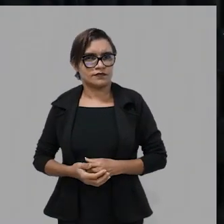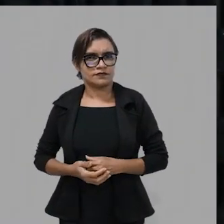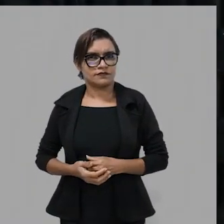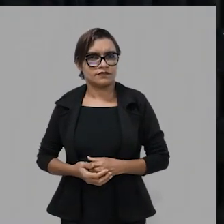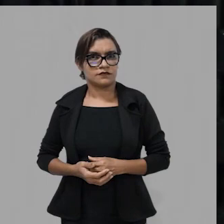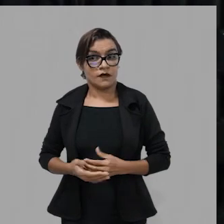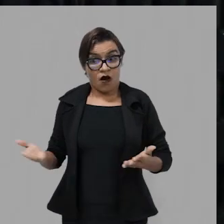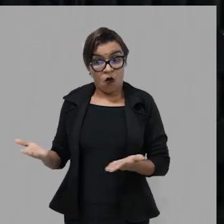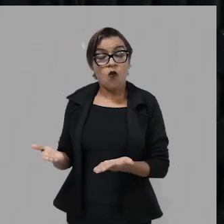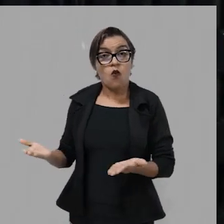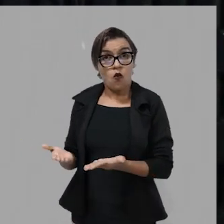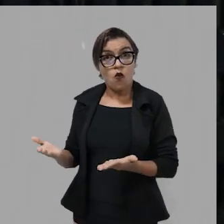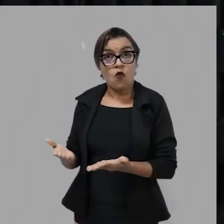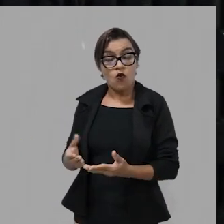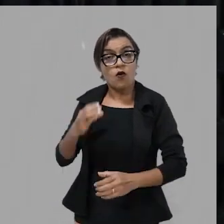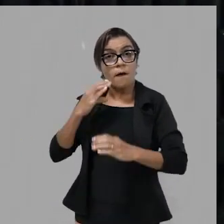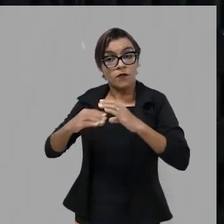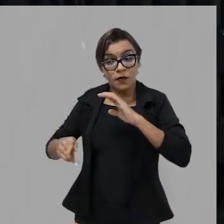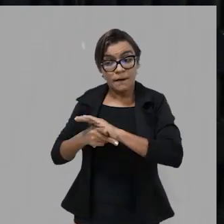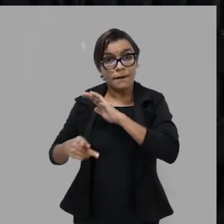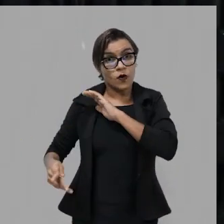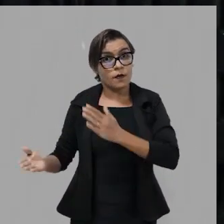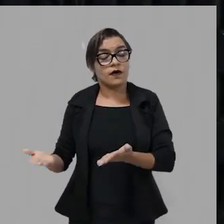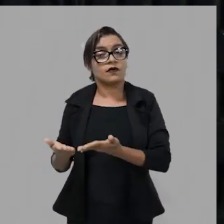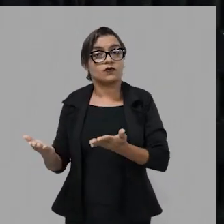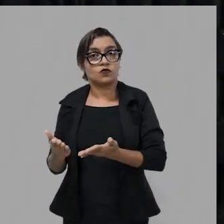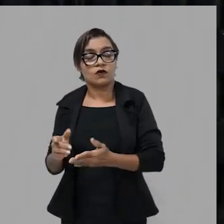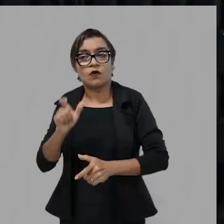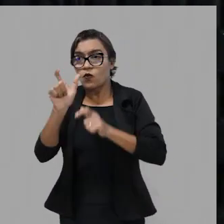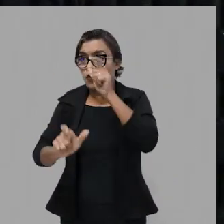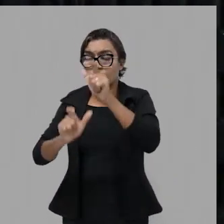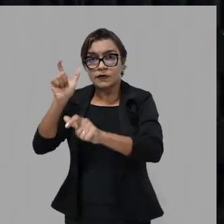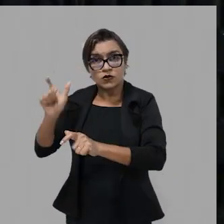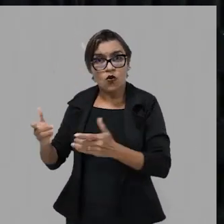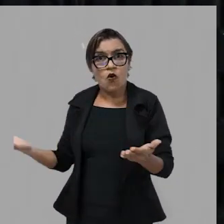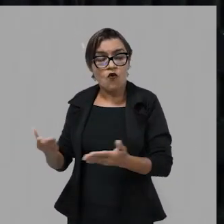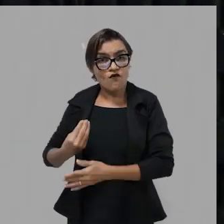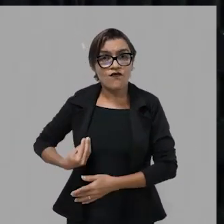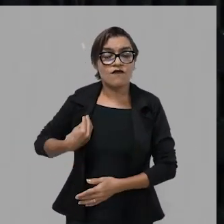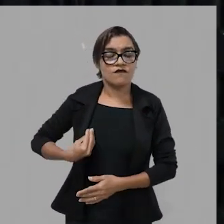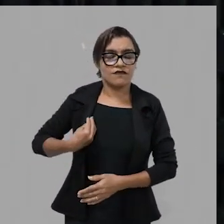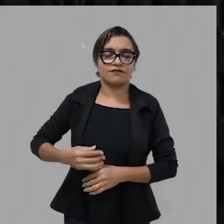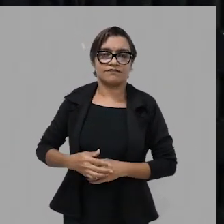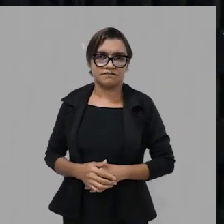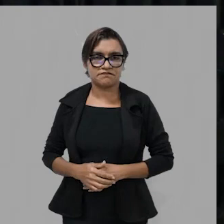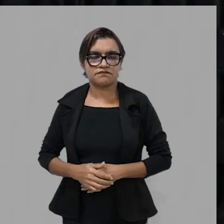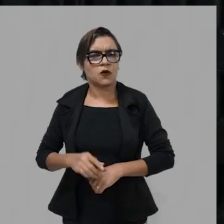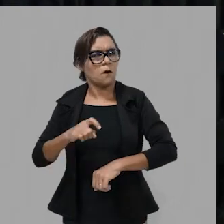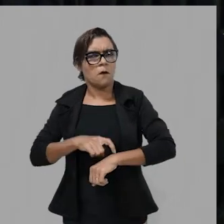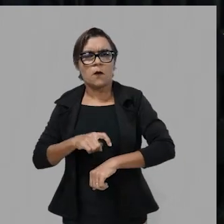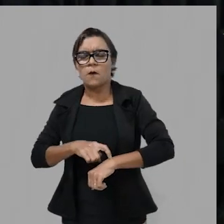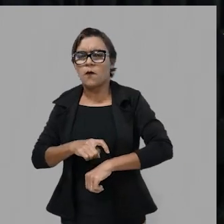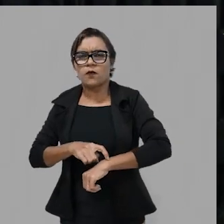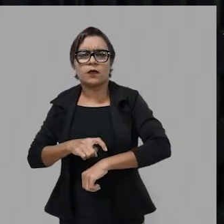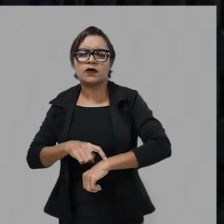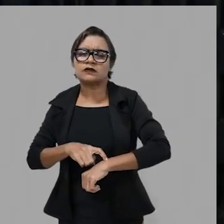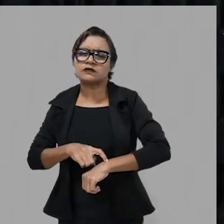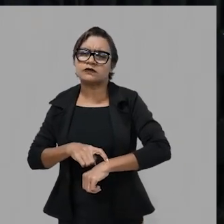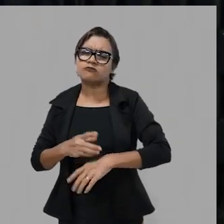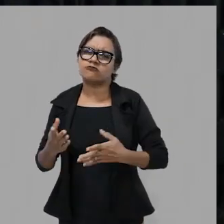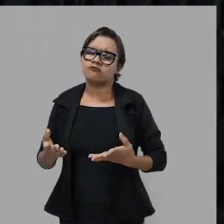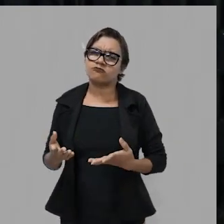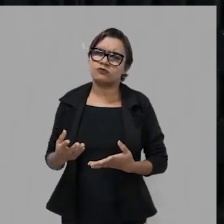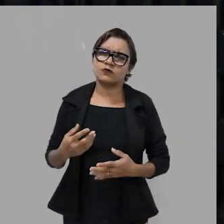super atual, muito atual, é o que muitos de nós acabamos passando, né? Às vezes nos achamos no